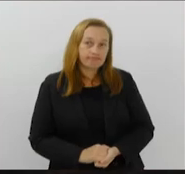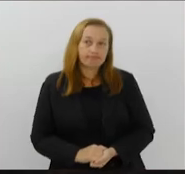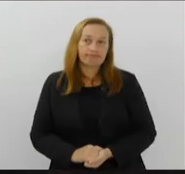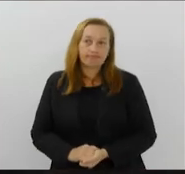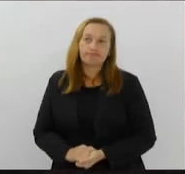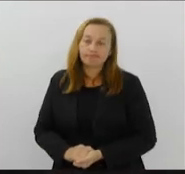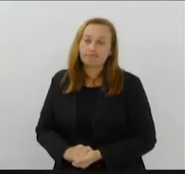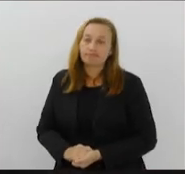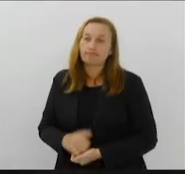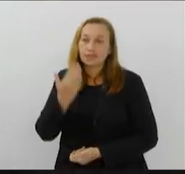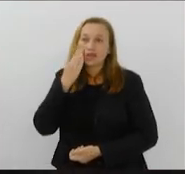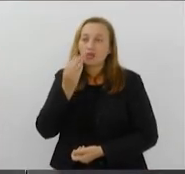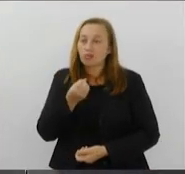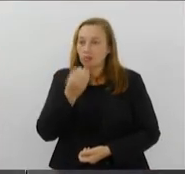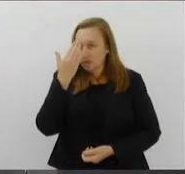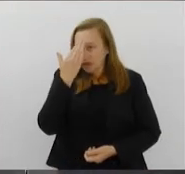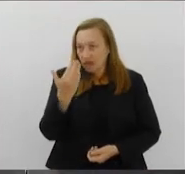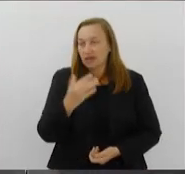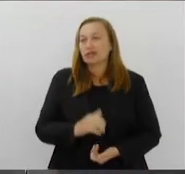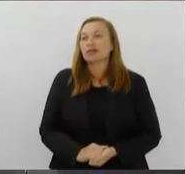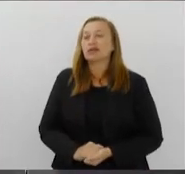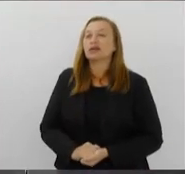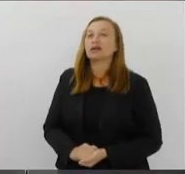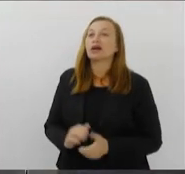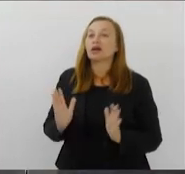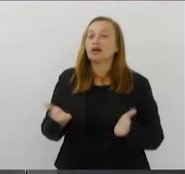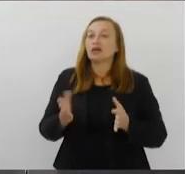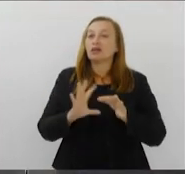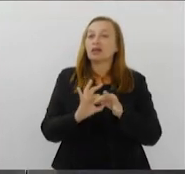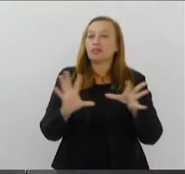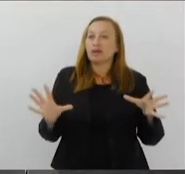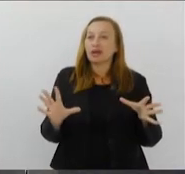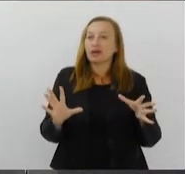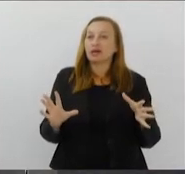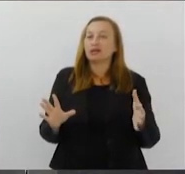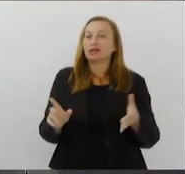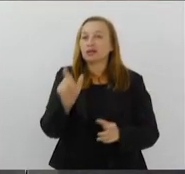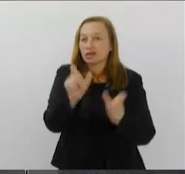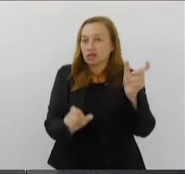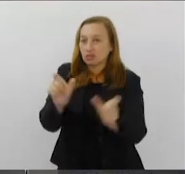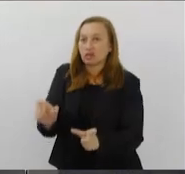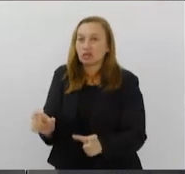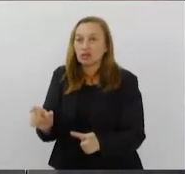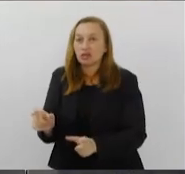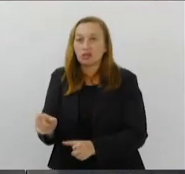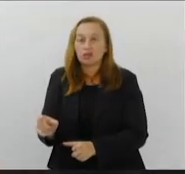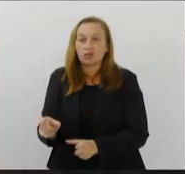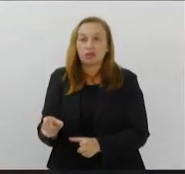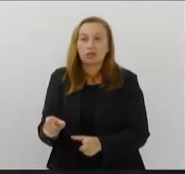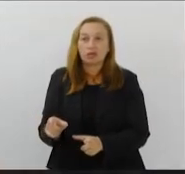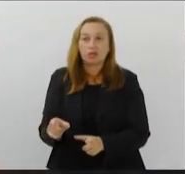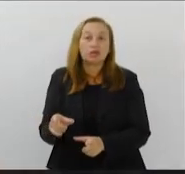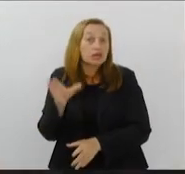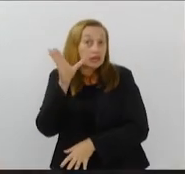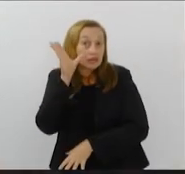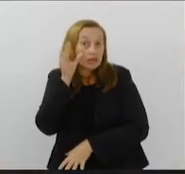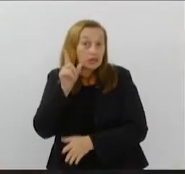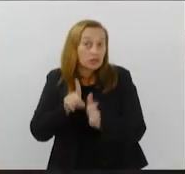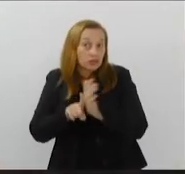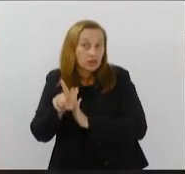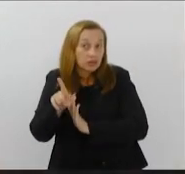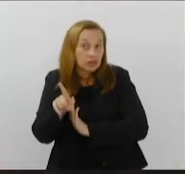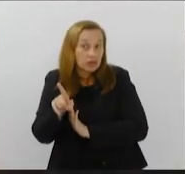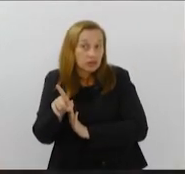estrutura. Entendi, obrigado. Obrigado, Mari. Eu agora vou abrir para as pessoas que eu vi que o pessoal se interessou em fazer